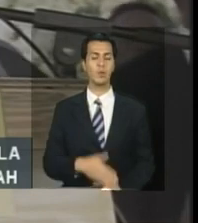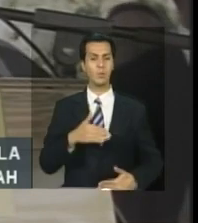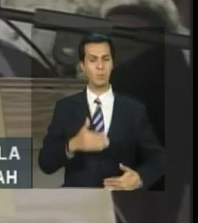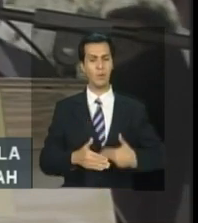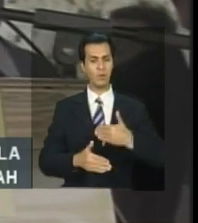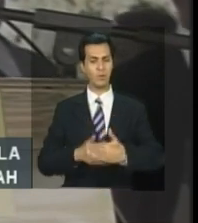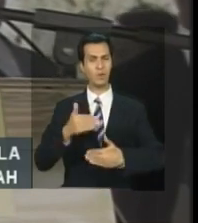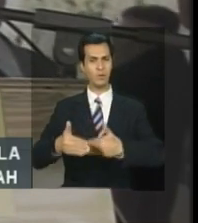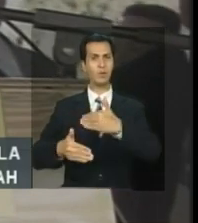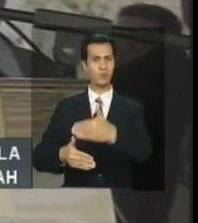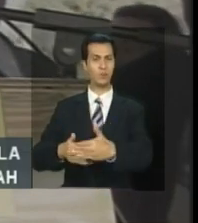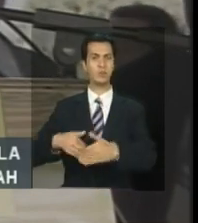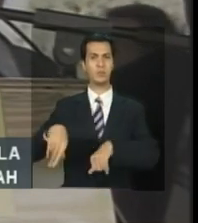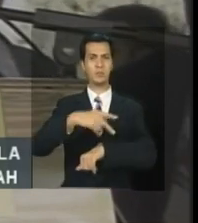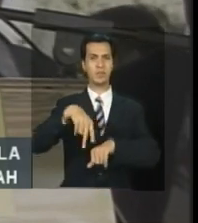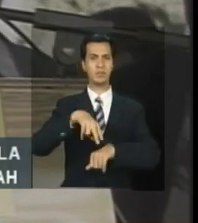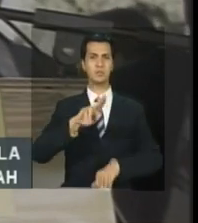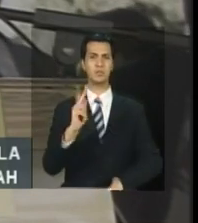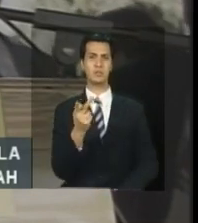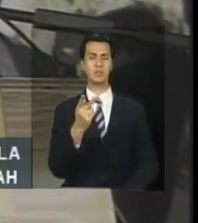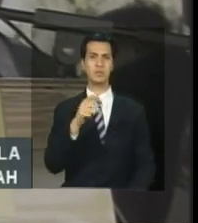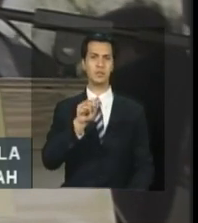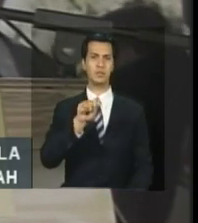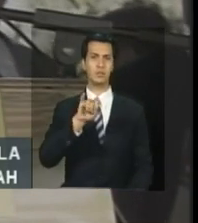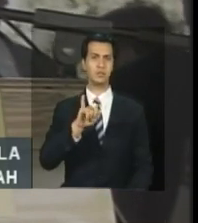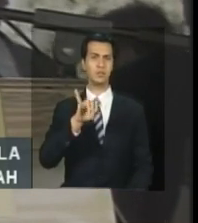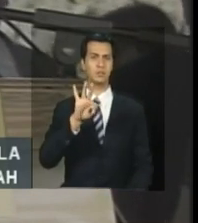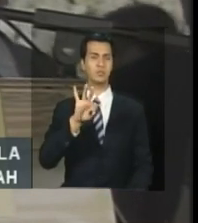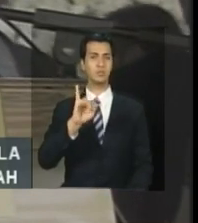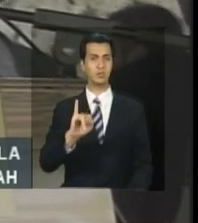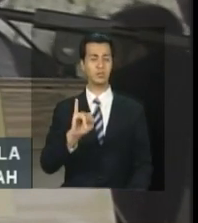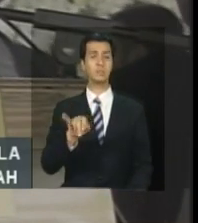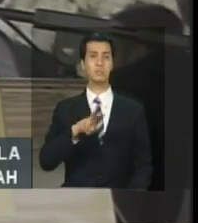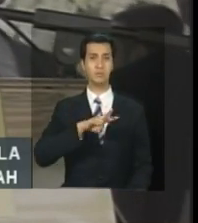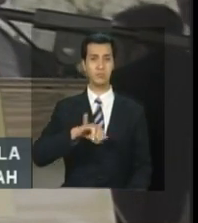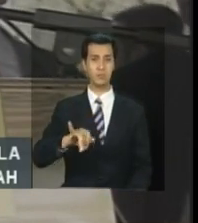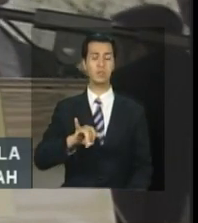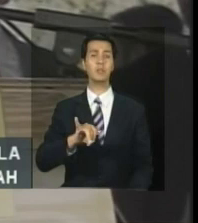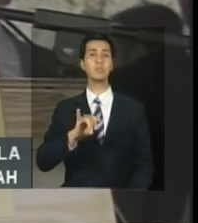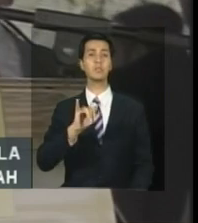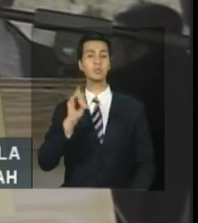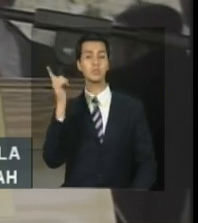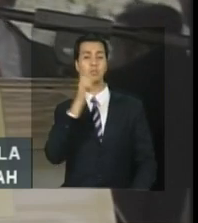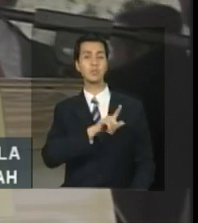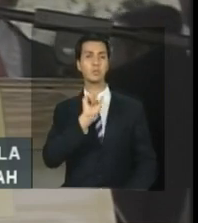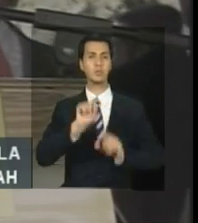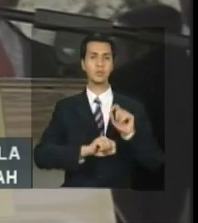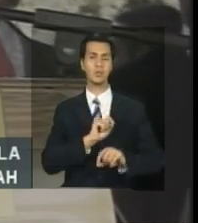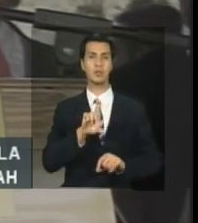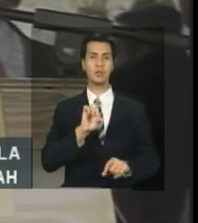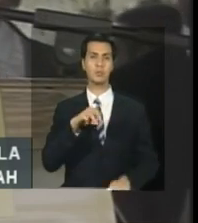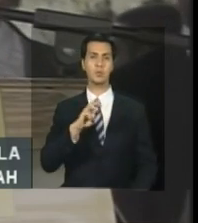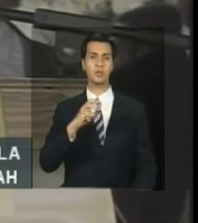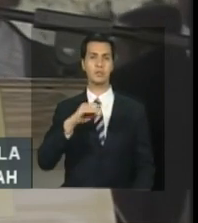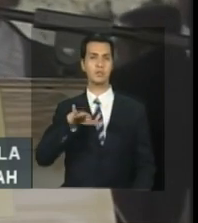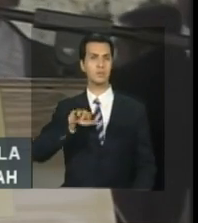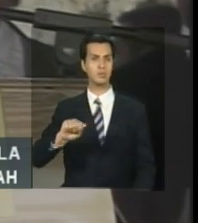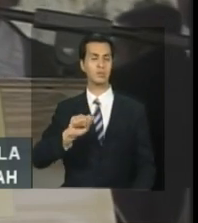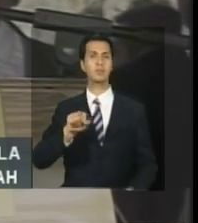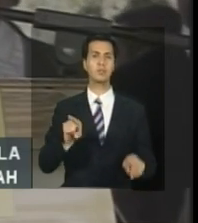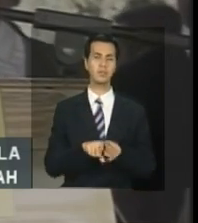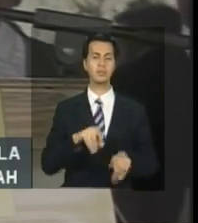Haiti certamente encontrará a via da consolidação democrática e do